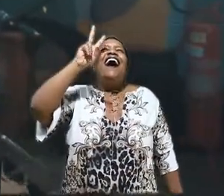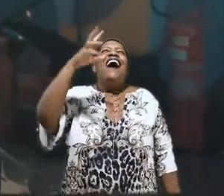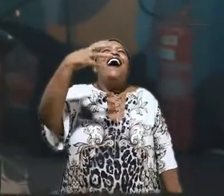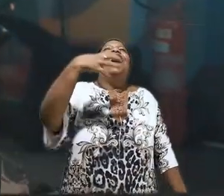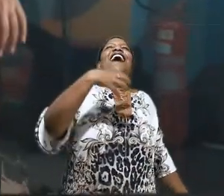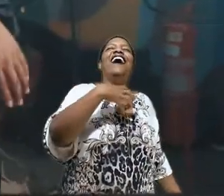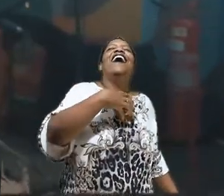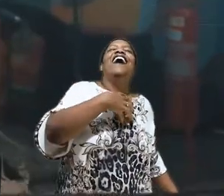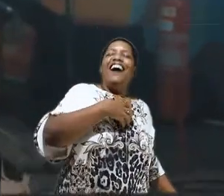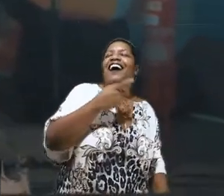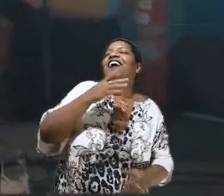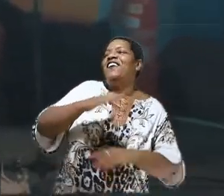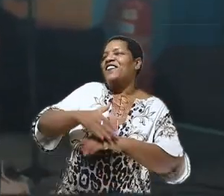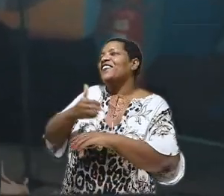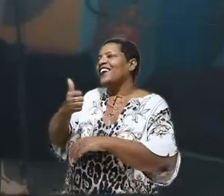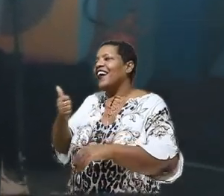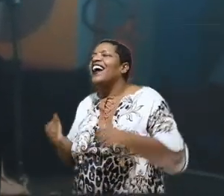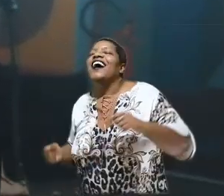1